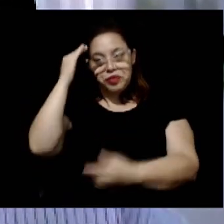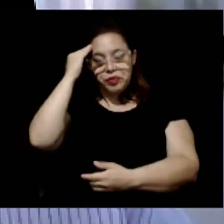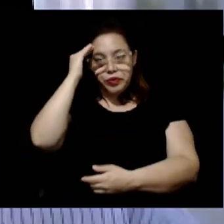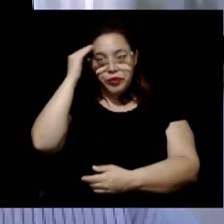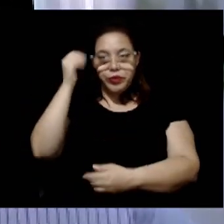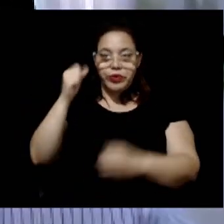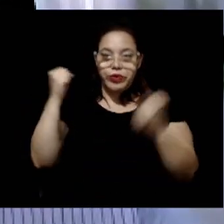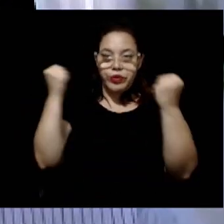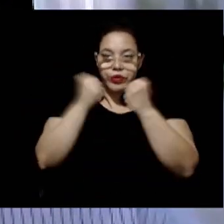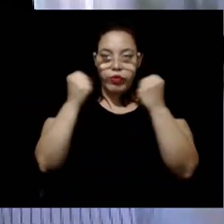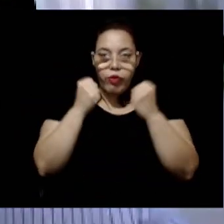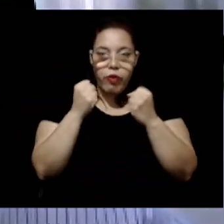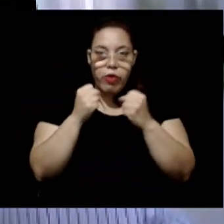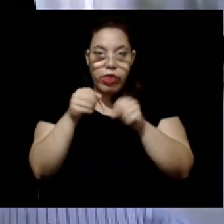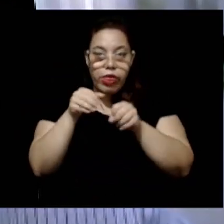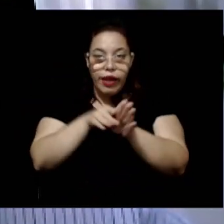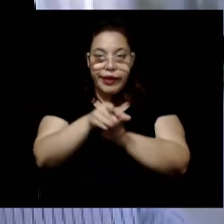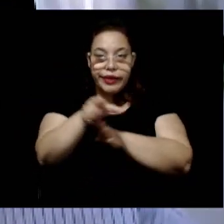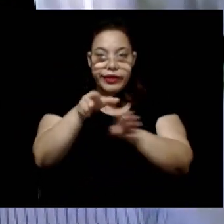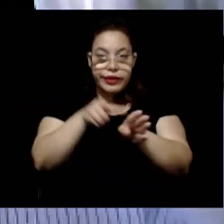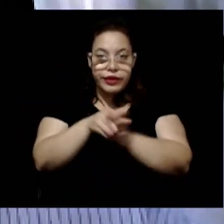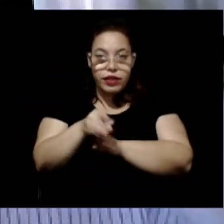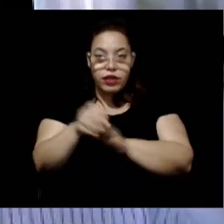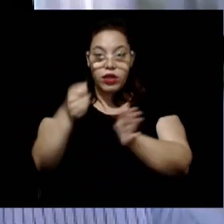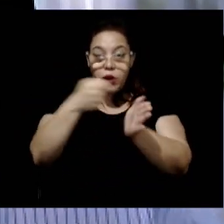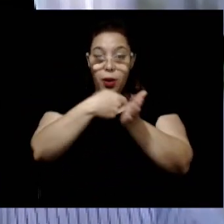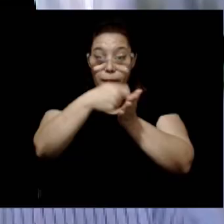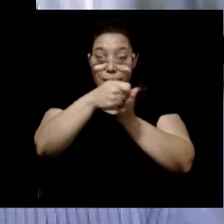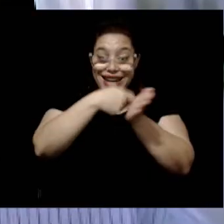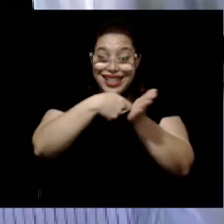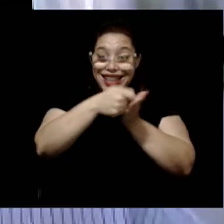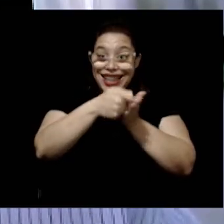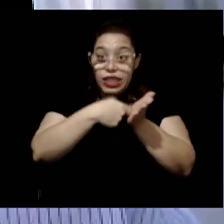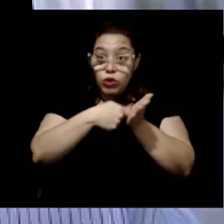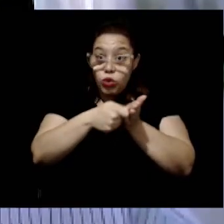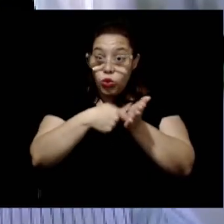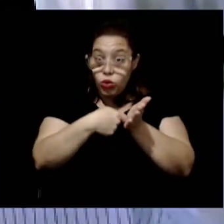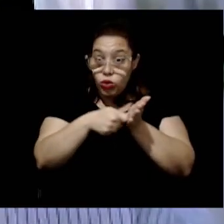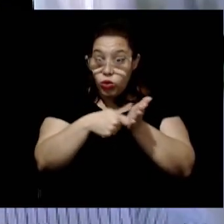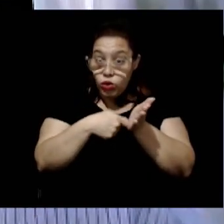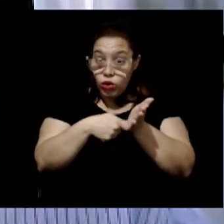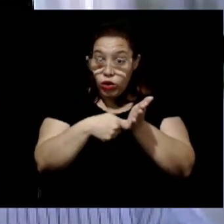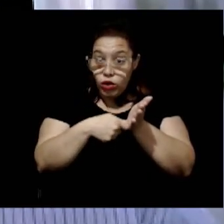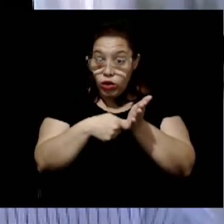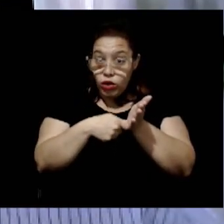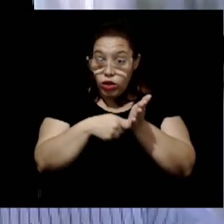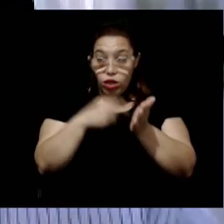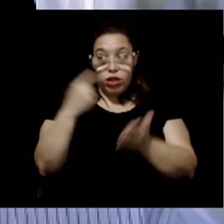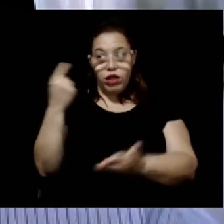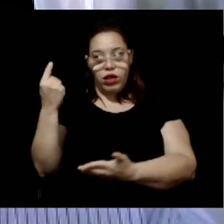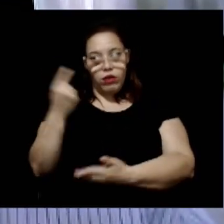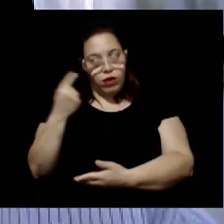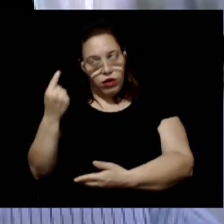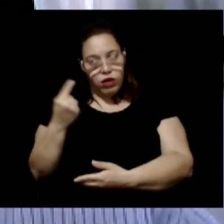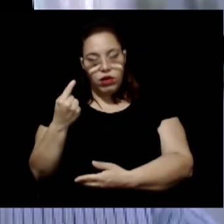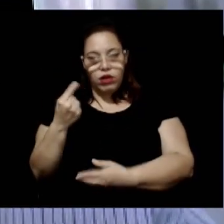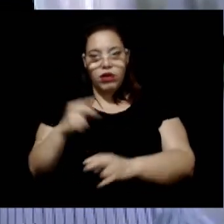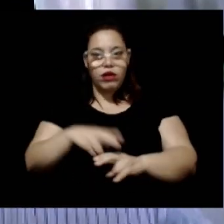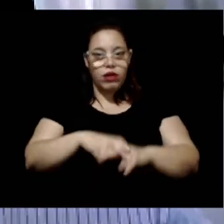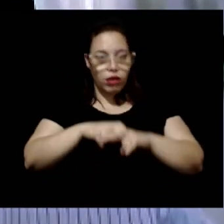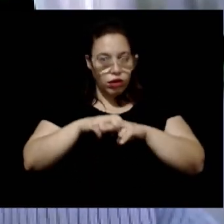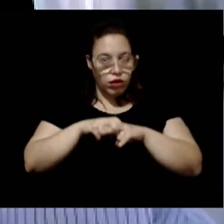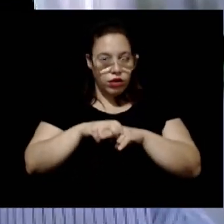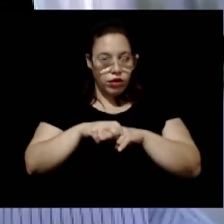aconselhado, é para ser prescrito. E aí tem que ter uma individualidade. Por isso que nós nos batemos muito